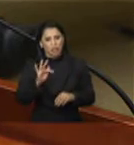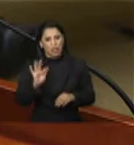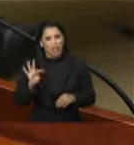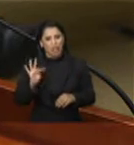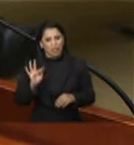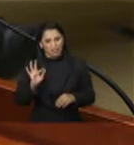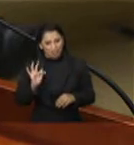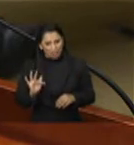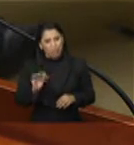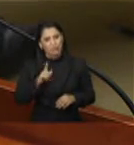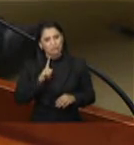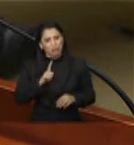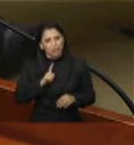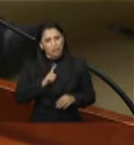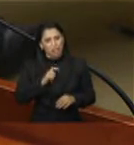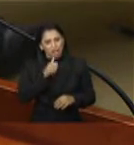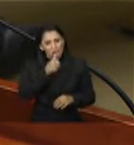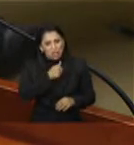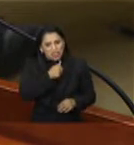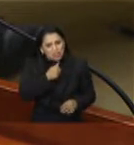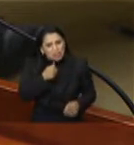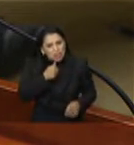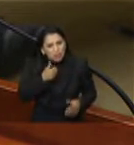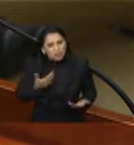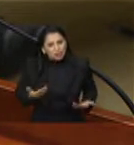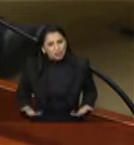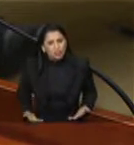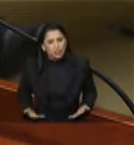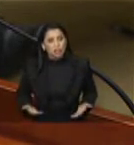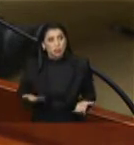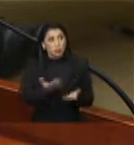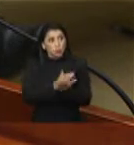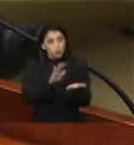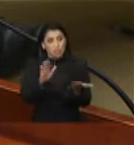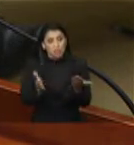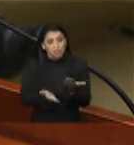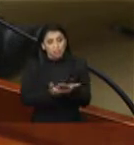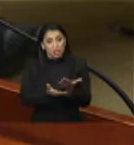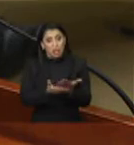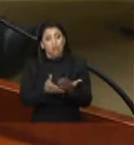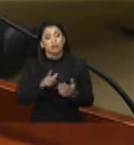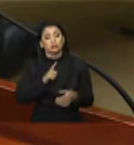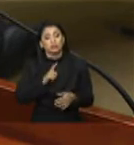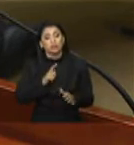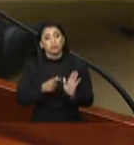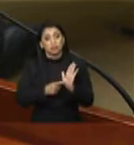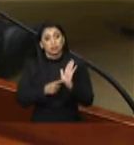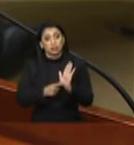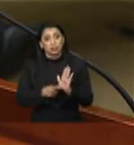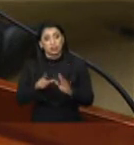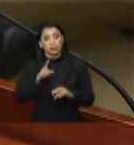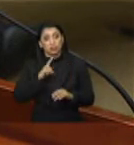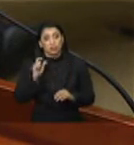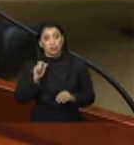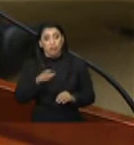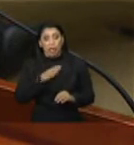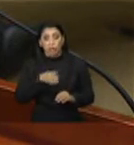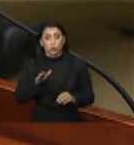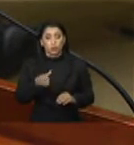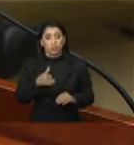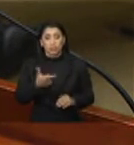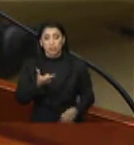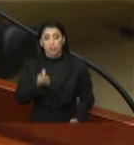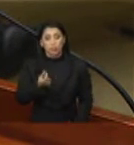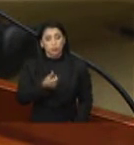ela era solvável a nos autos algo que se diz que havia sovabilidade em